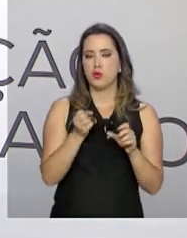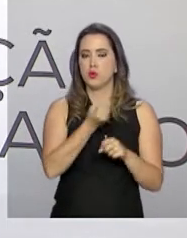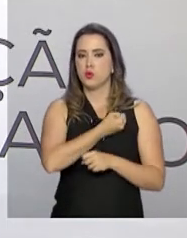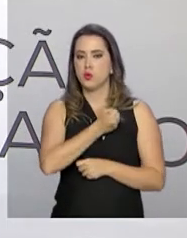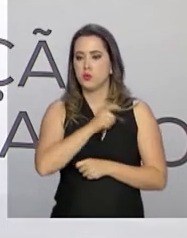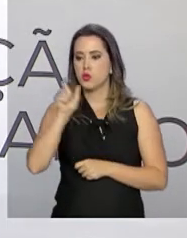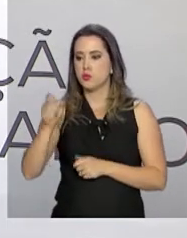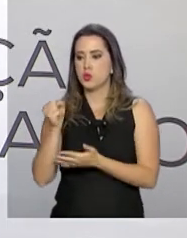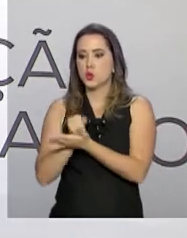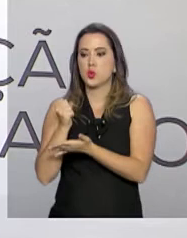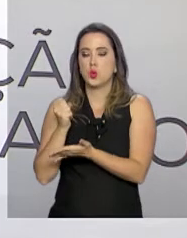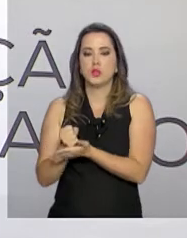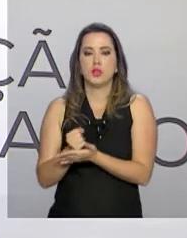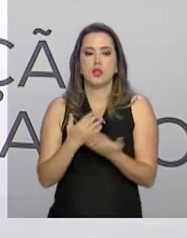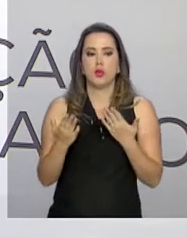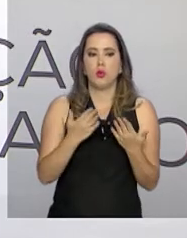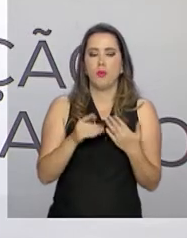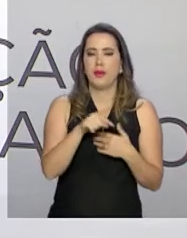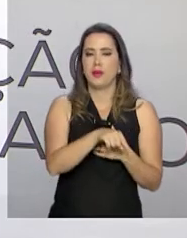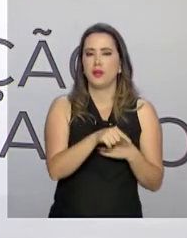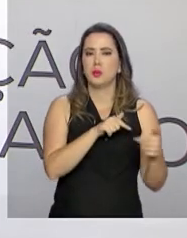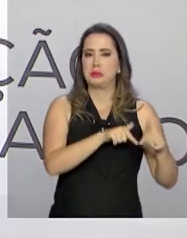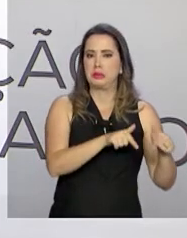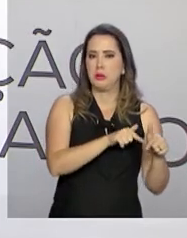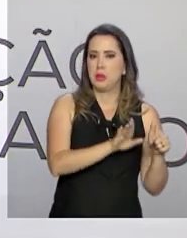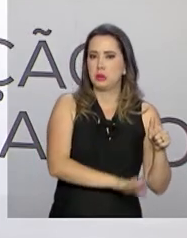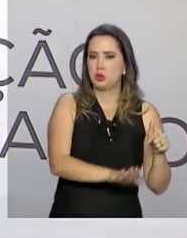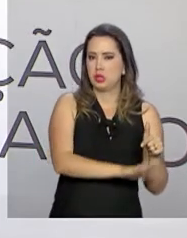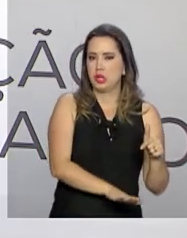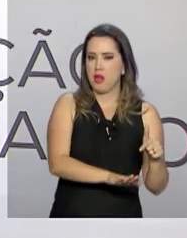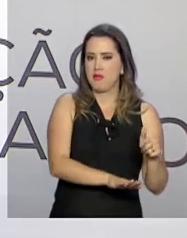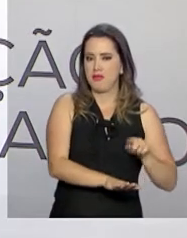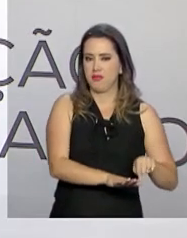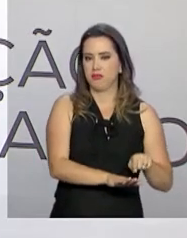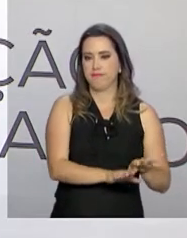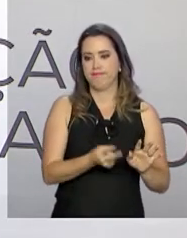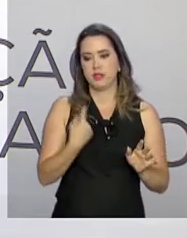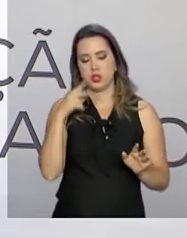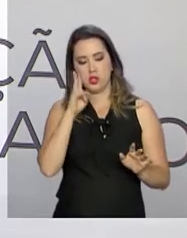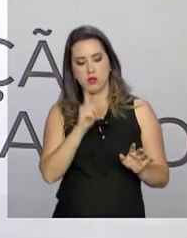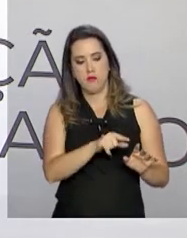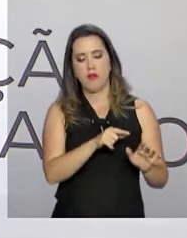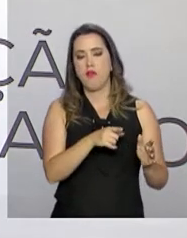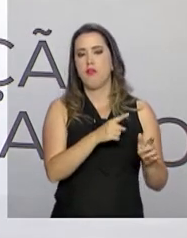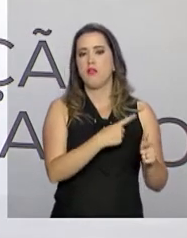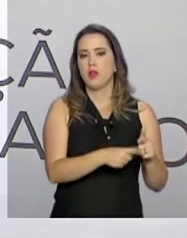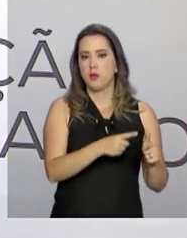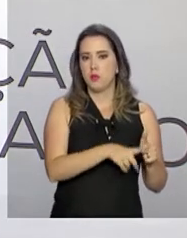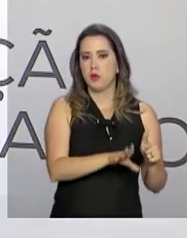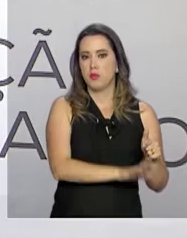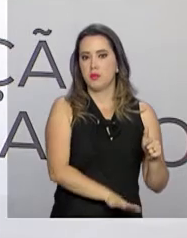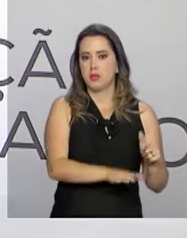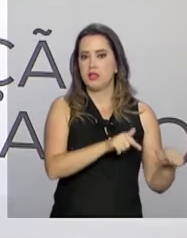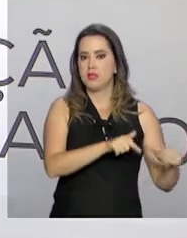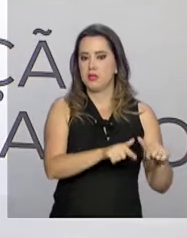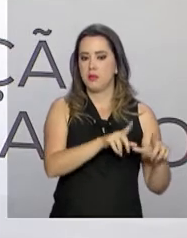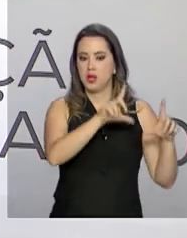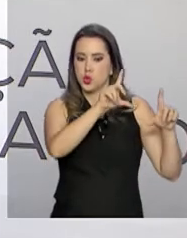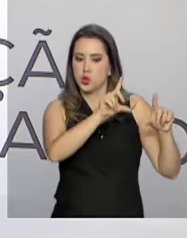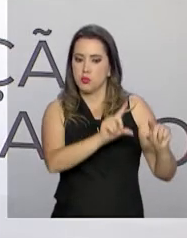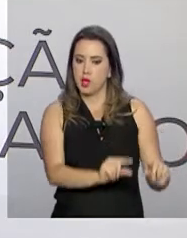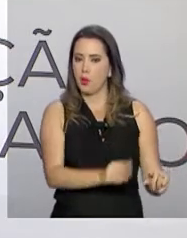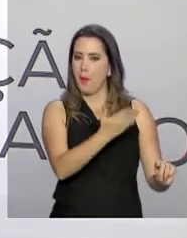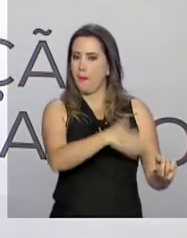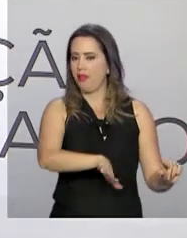comparado com a exploração do trabalho infantil a gente vai ver que o número da exploração do trabalho infantil caiu para menos da metade